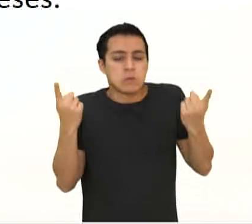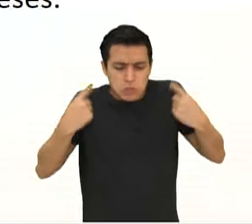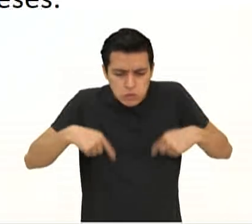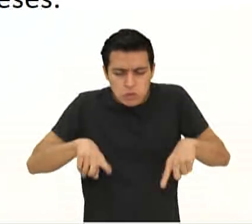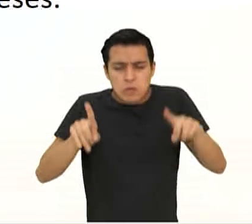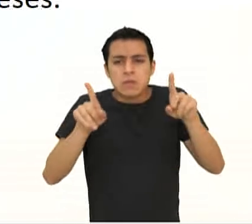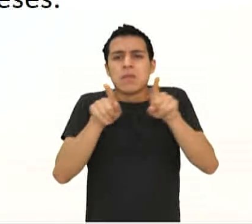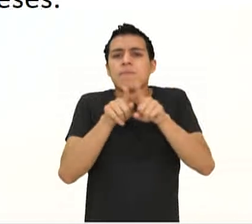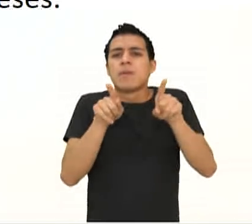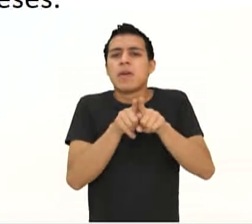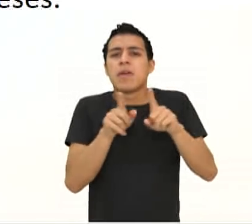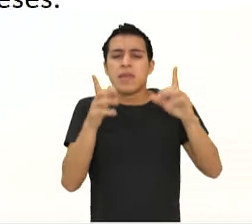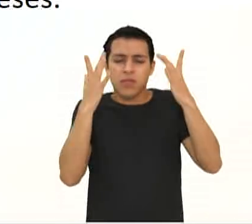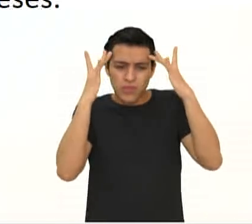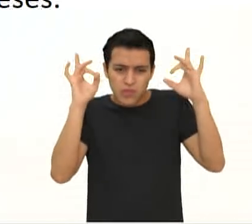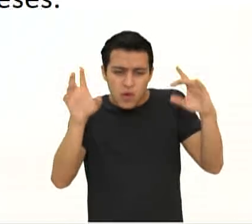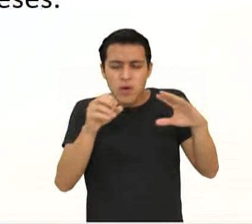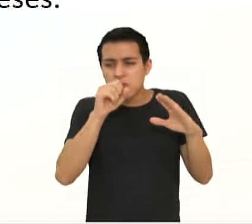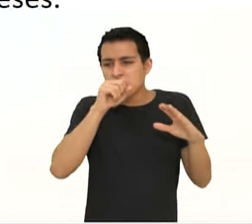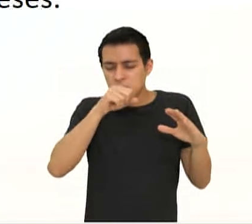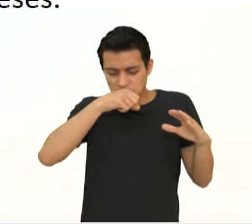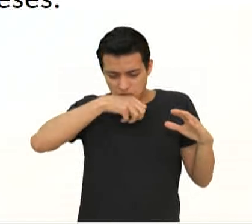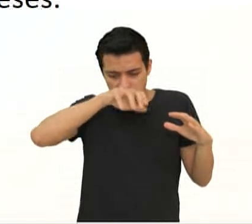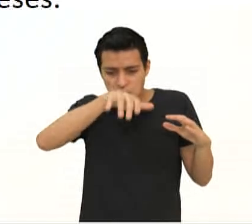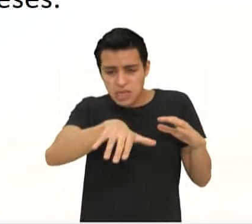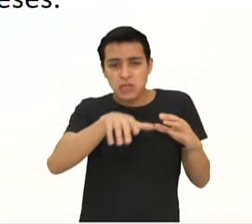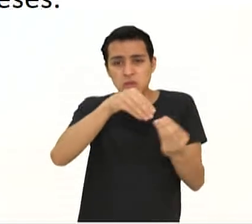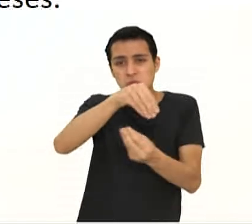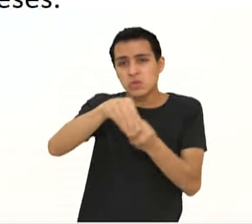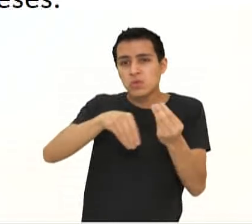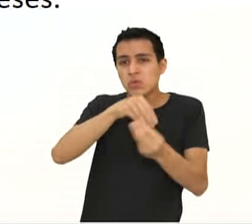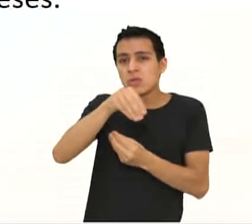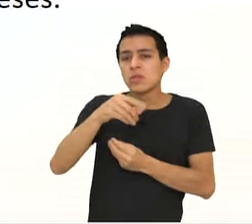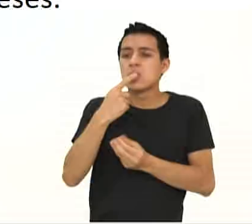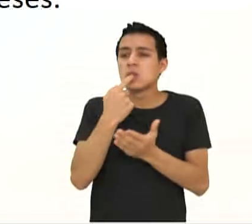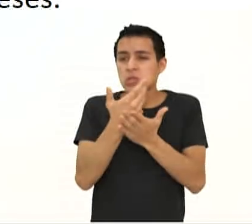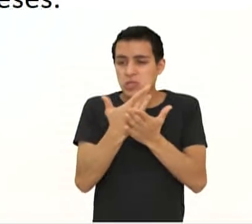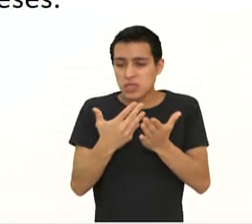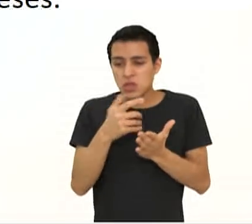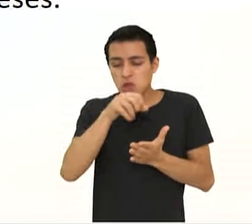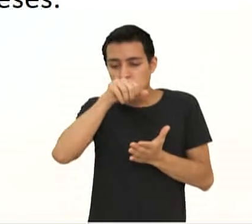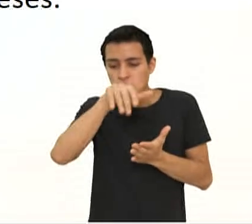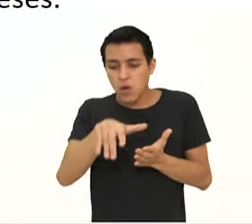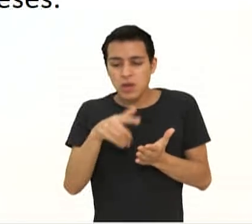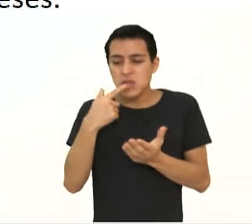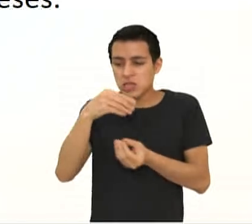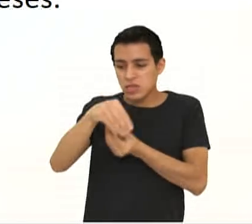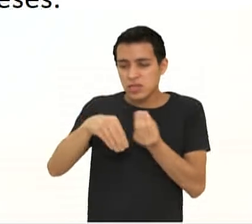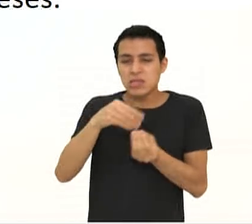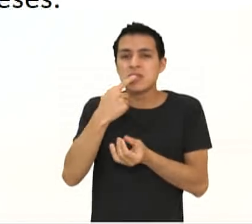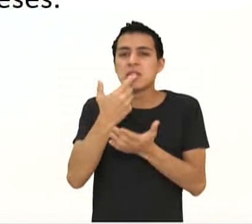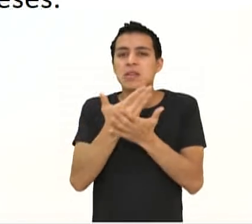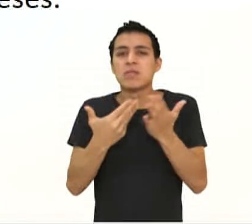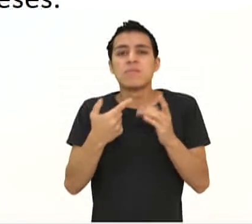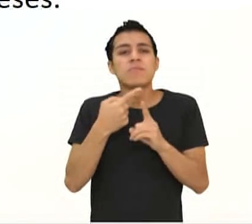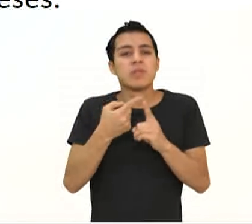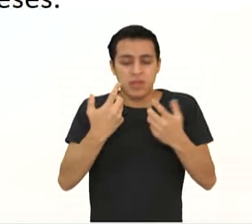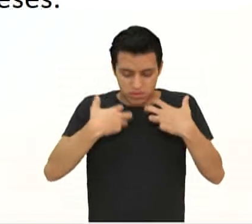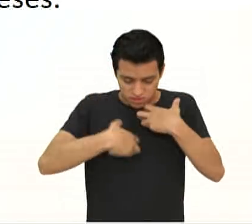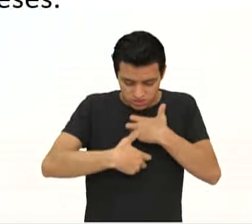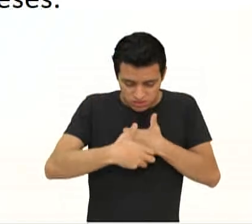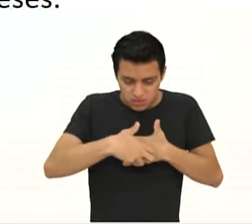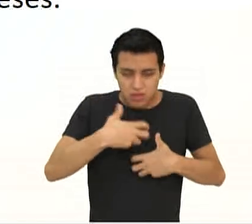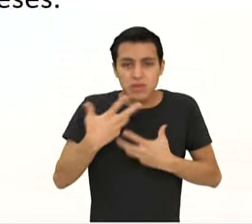de cabeça, tosse, catarro com sangue. A pessoa tosse e sai um pouco de sangue, porque ela é uma infecção